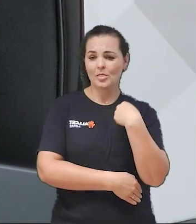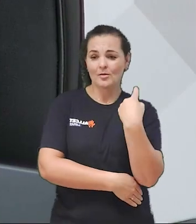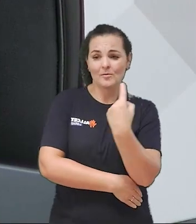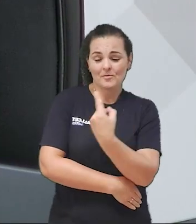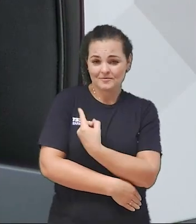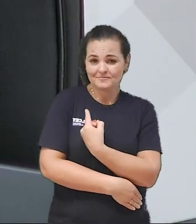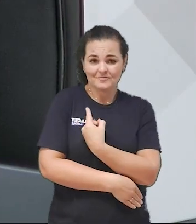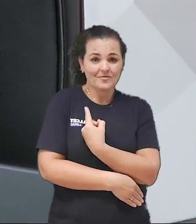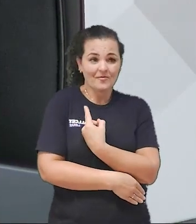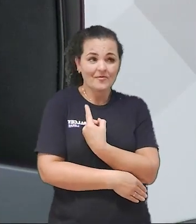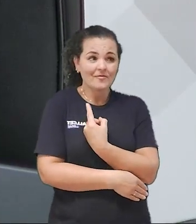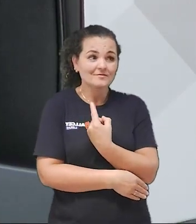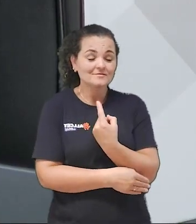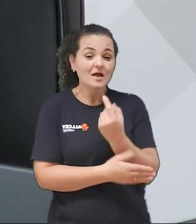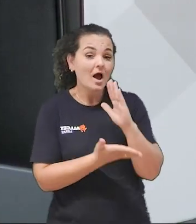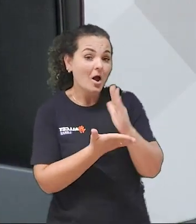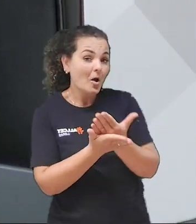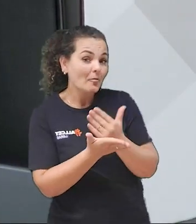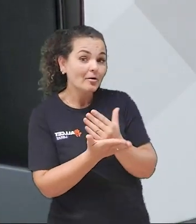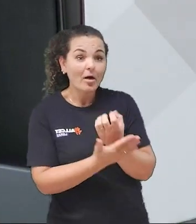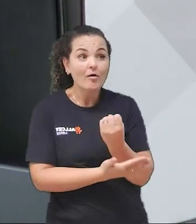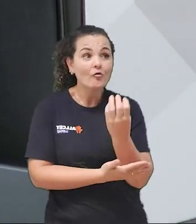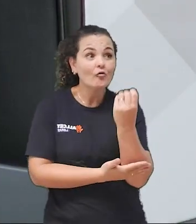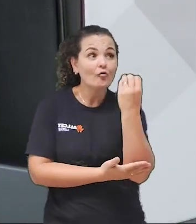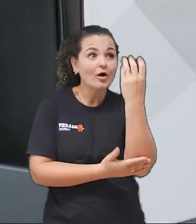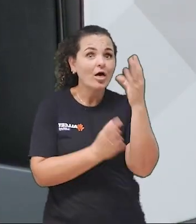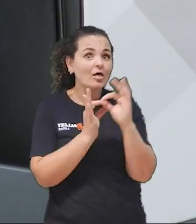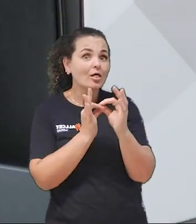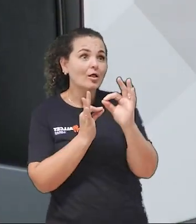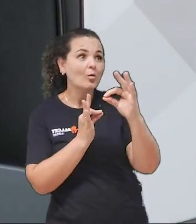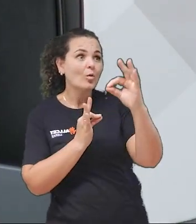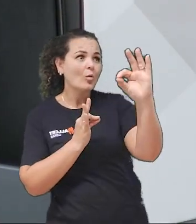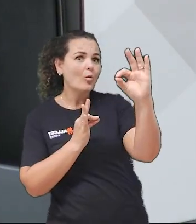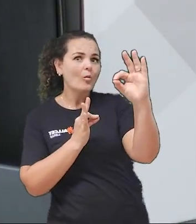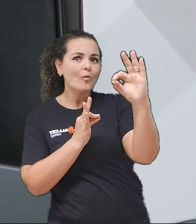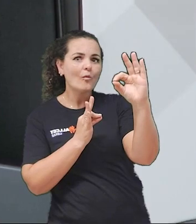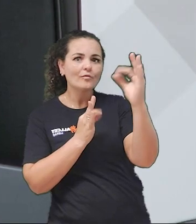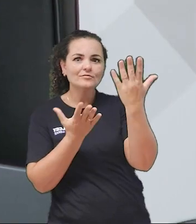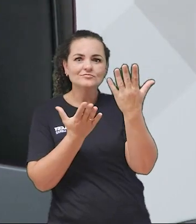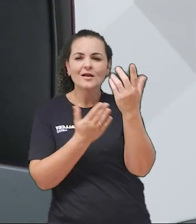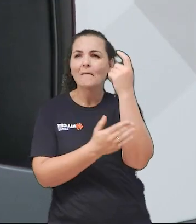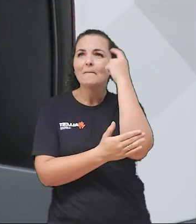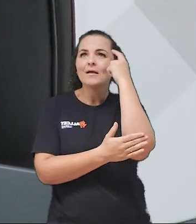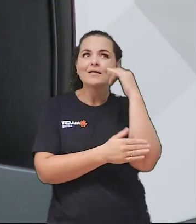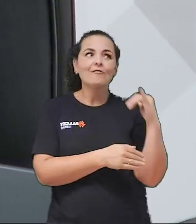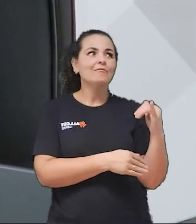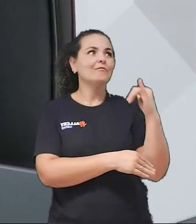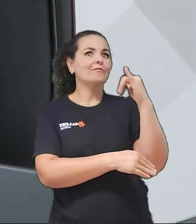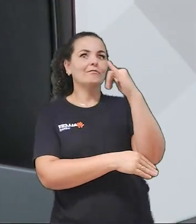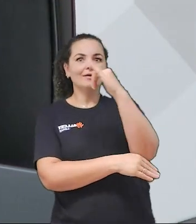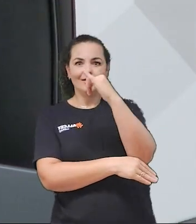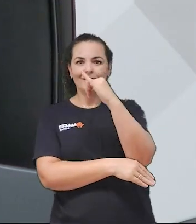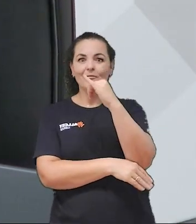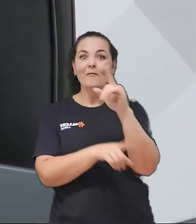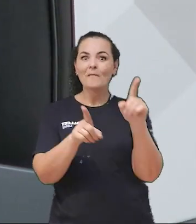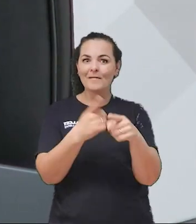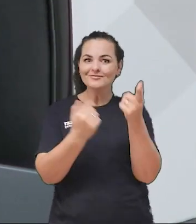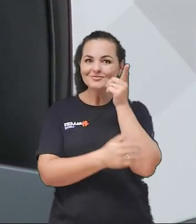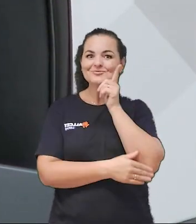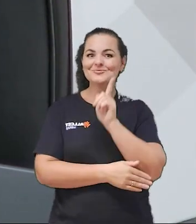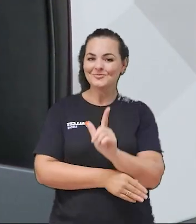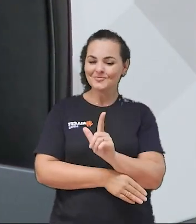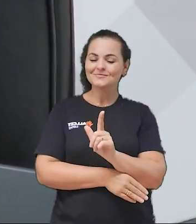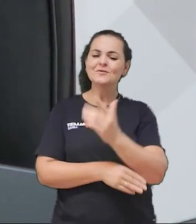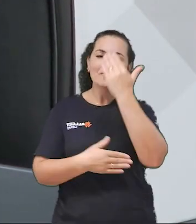porque nós nunca muitos de nós nunca viajamos para tão longe nem sequer de avião e